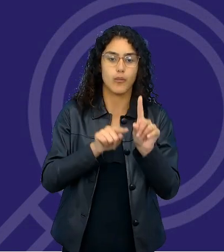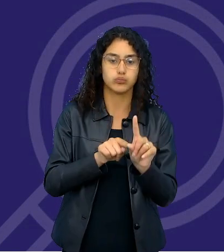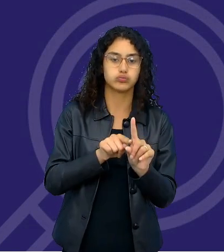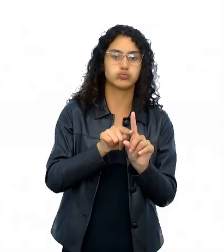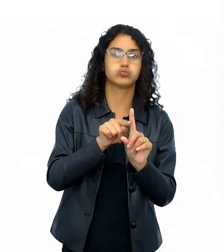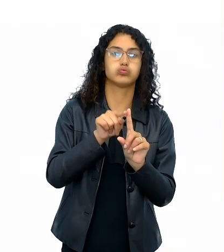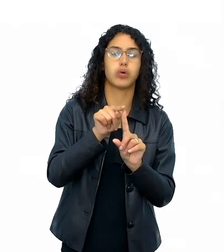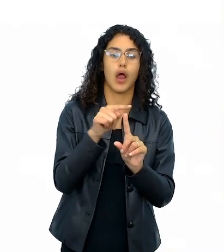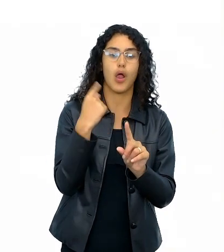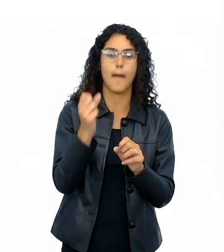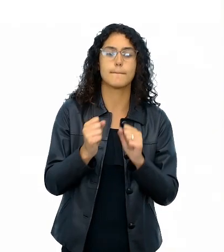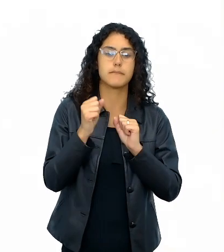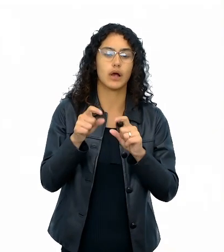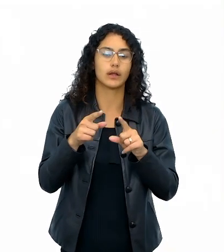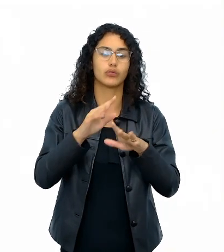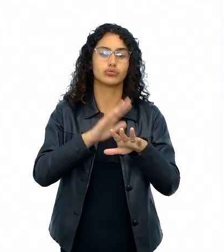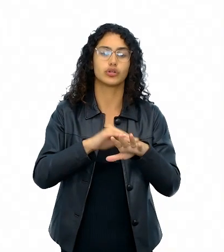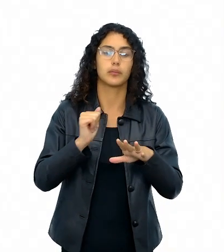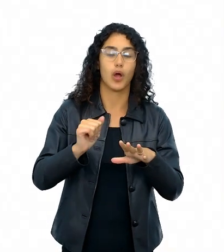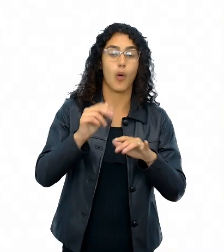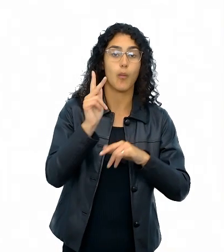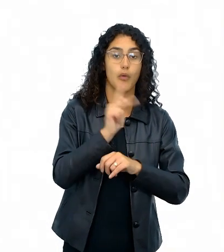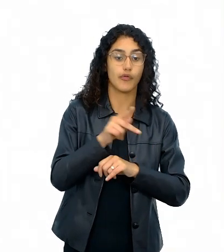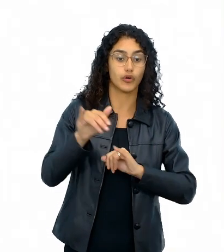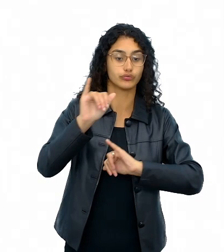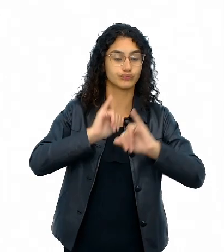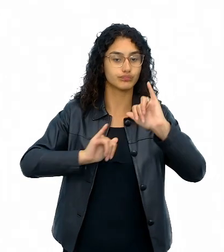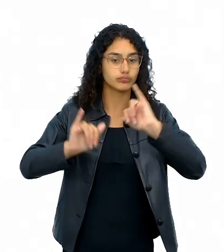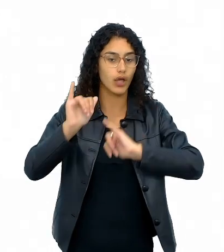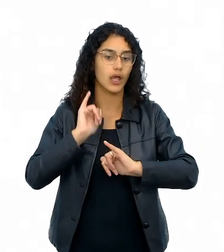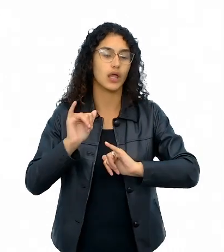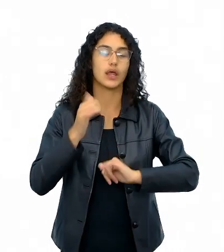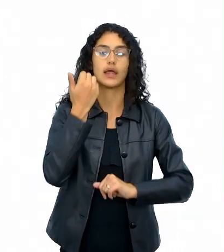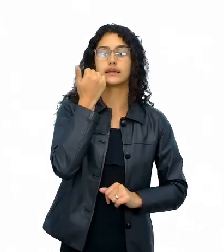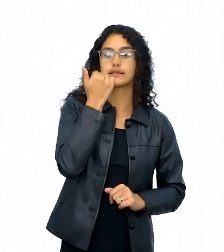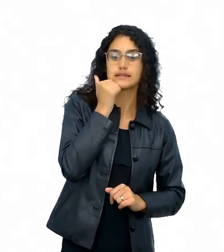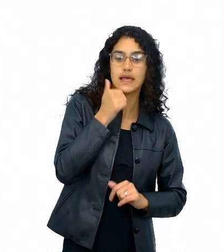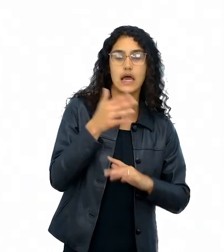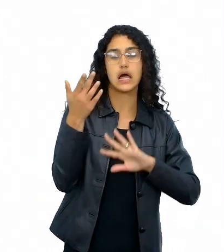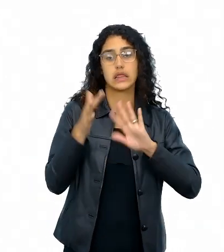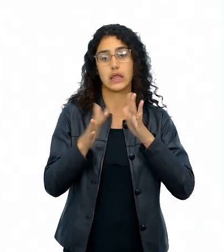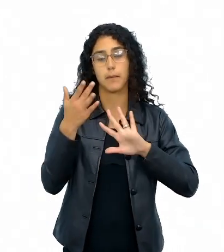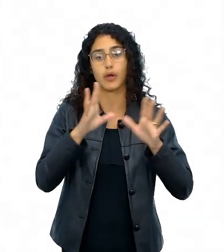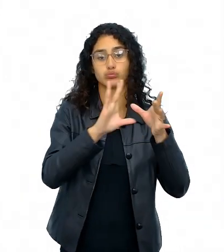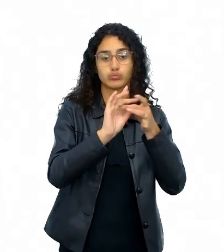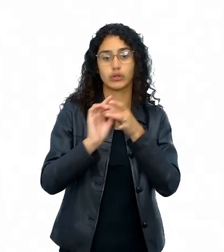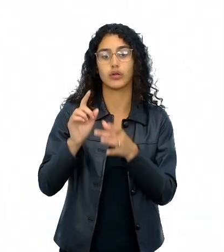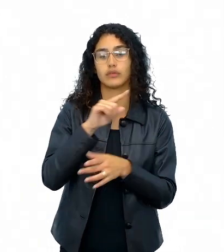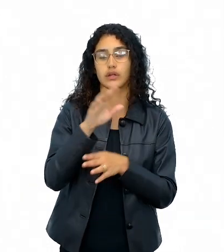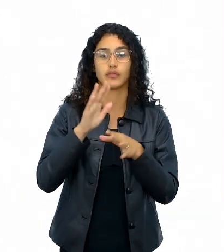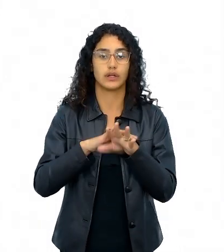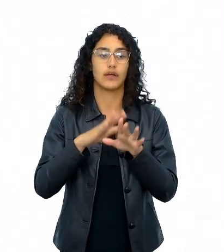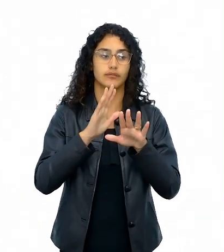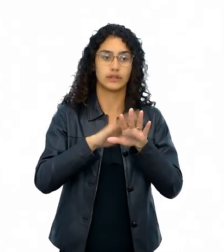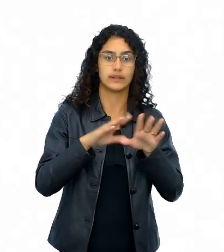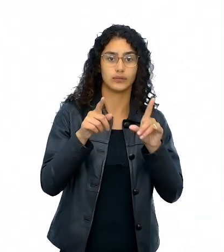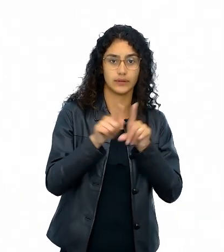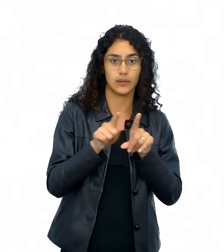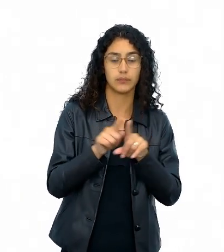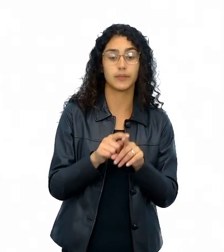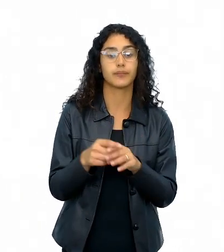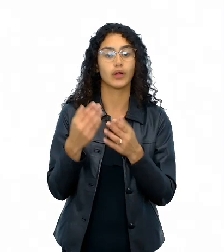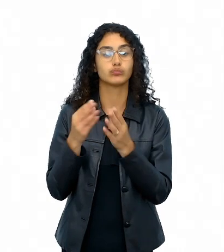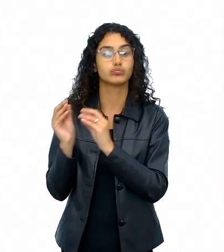atmosférica, a gente pode, então, chamar o professor de física, chamar a professora de ciências, depende aí do contexto que vocês vão estar trabalhando, né?